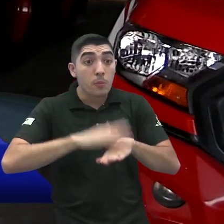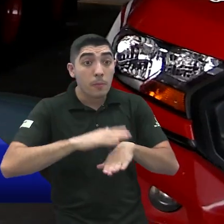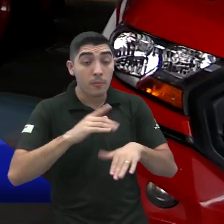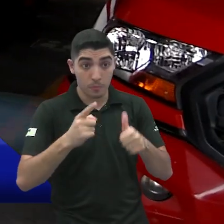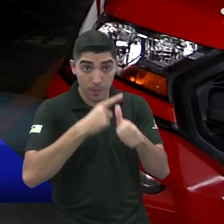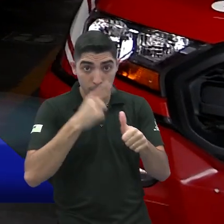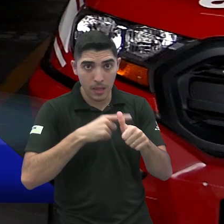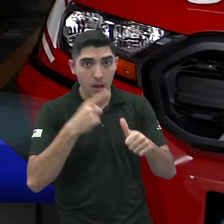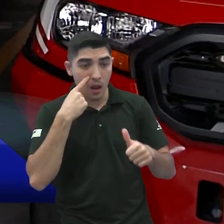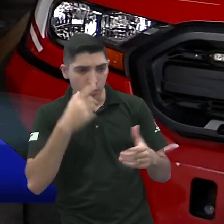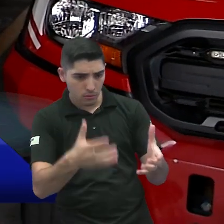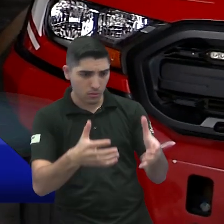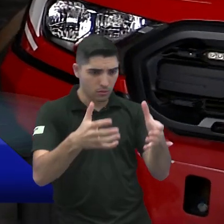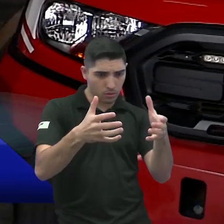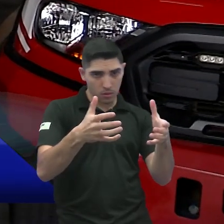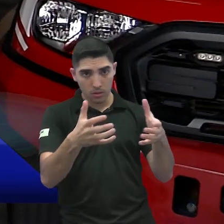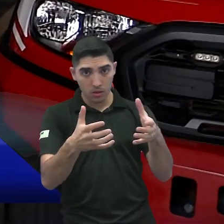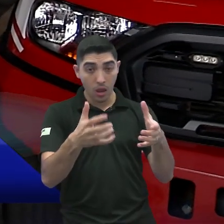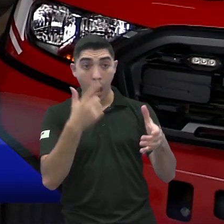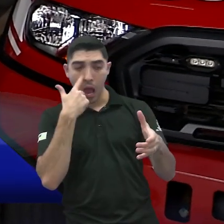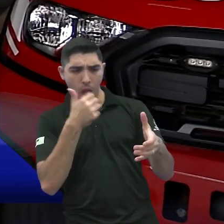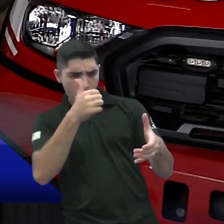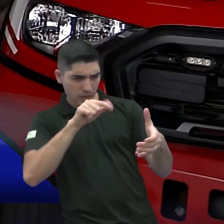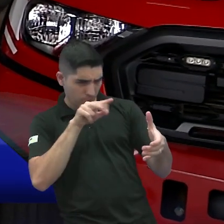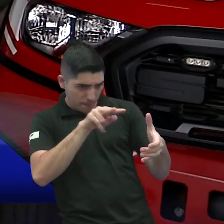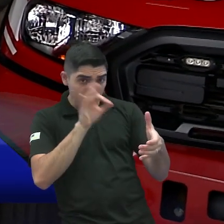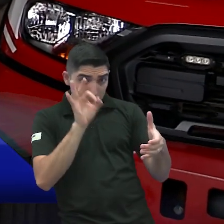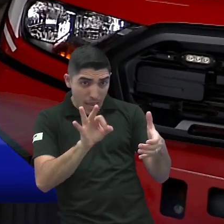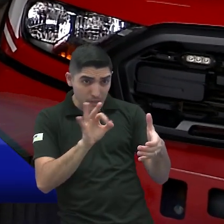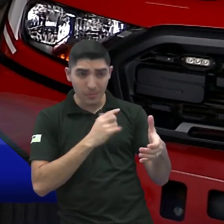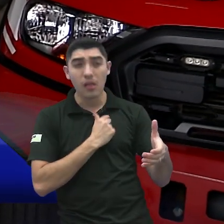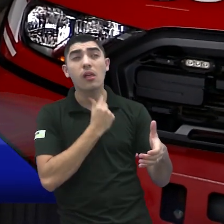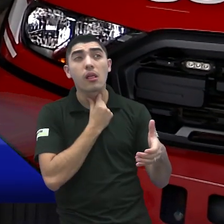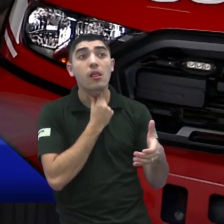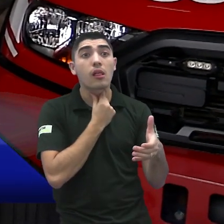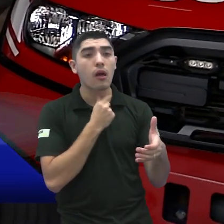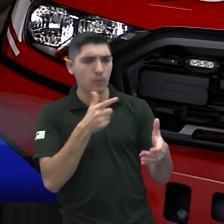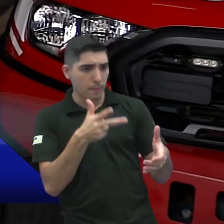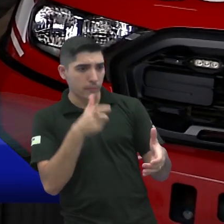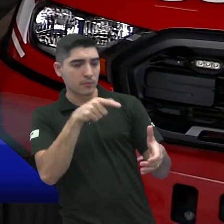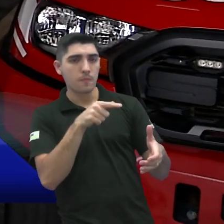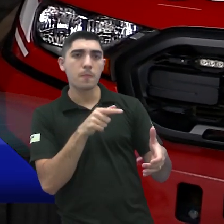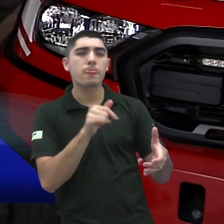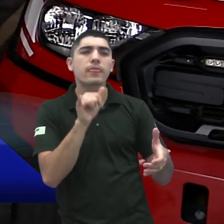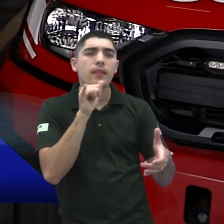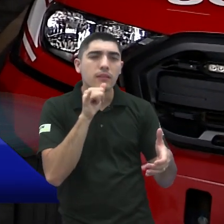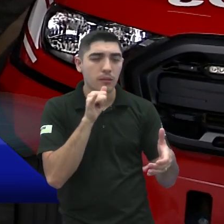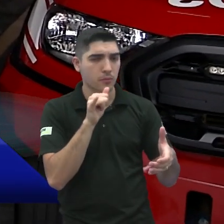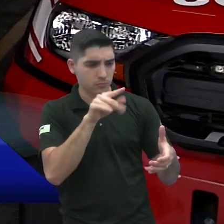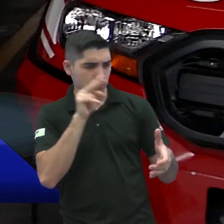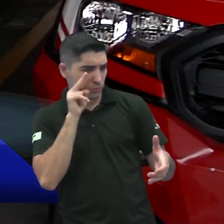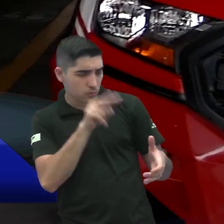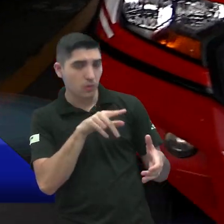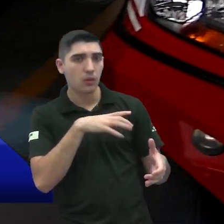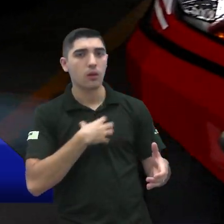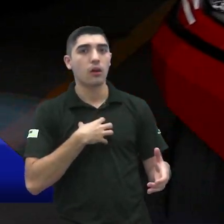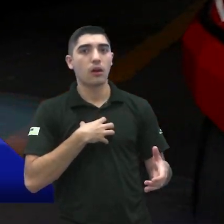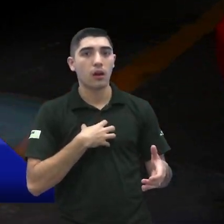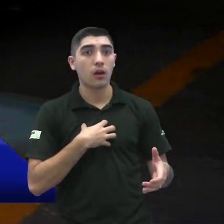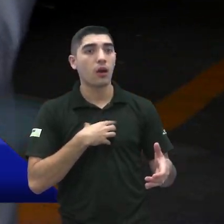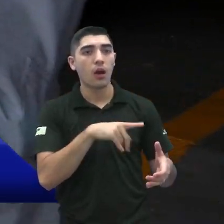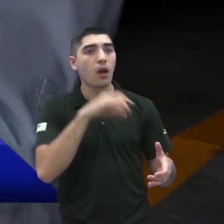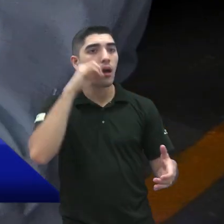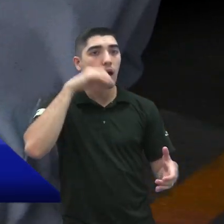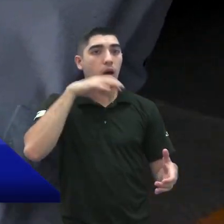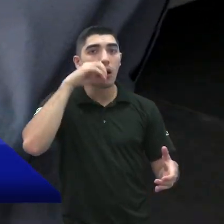uma primeira avaliação da criança, se realmente ela está engasgada, com os sinais que eu observo. A